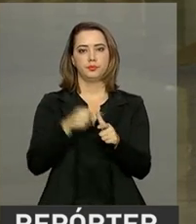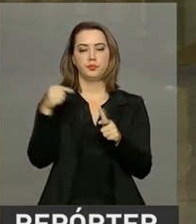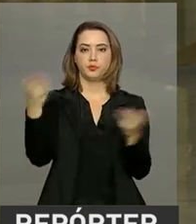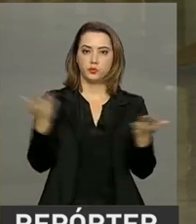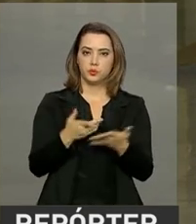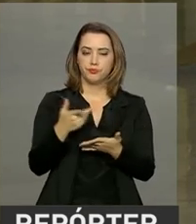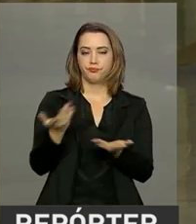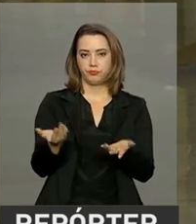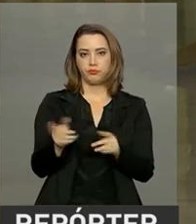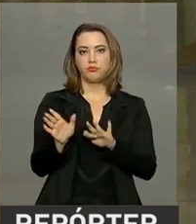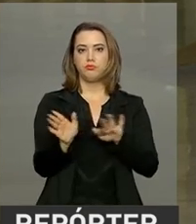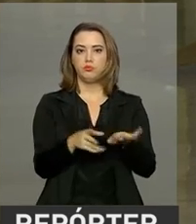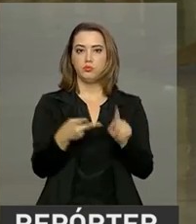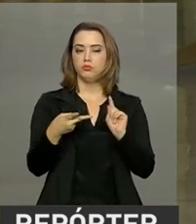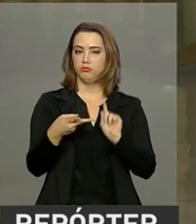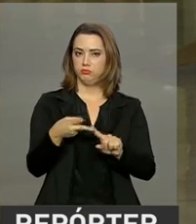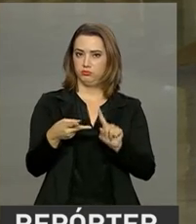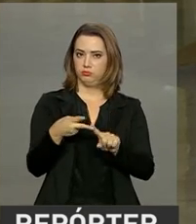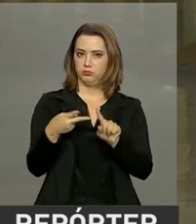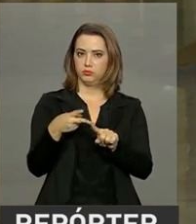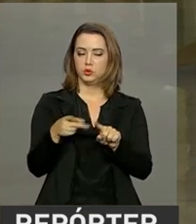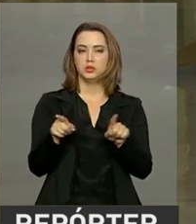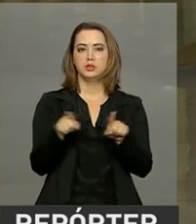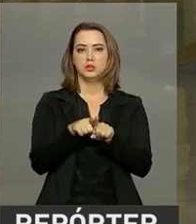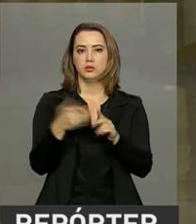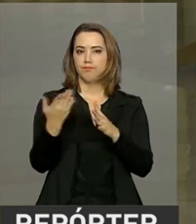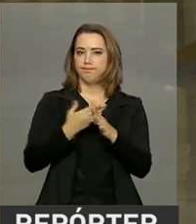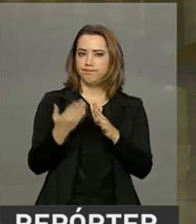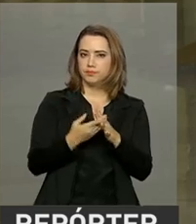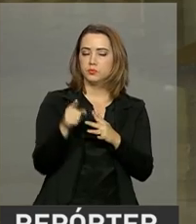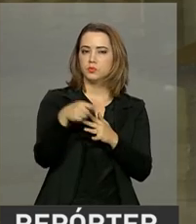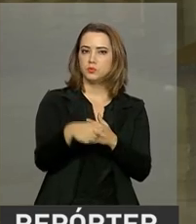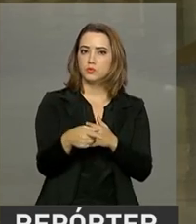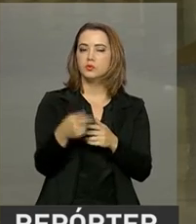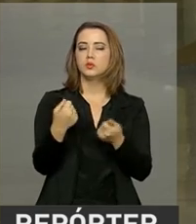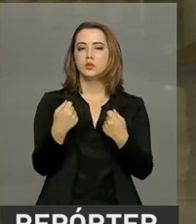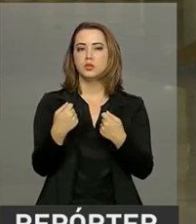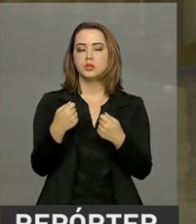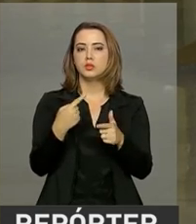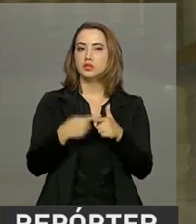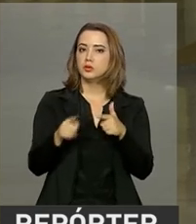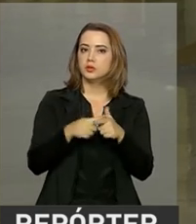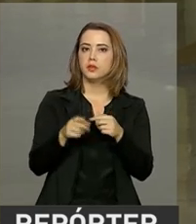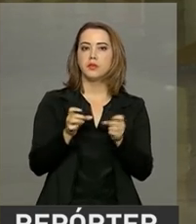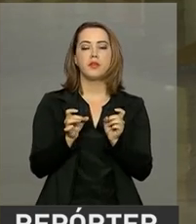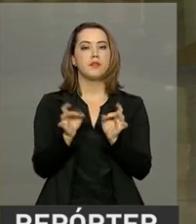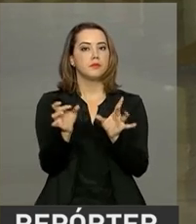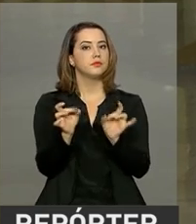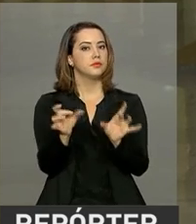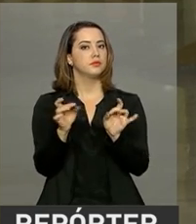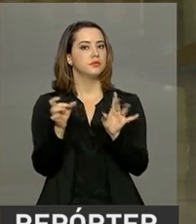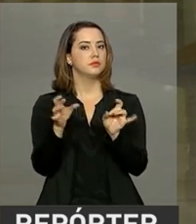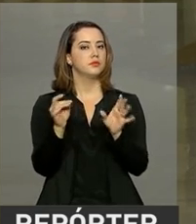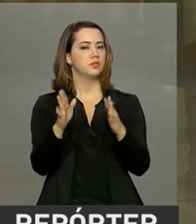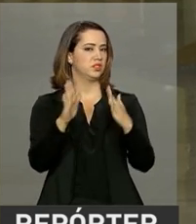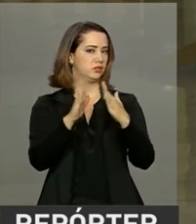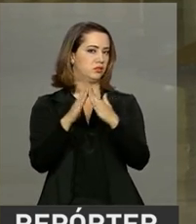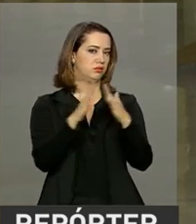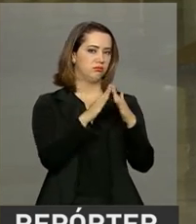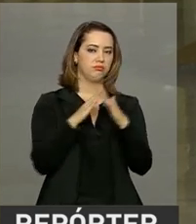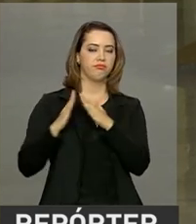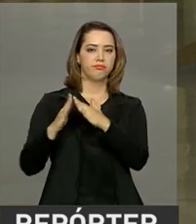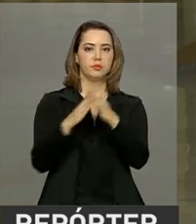questão também ligada ao financiamento desse sistema deficitário seria a venda de imóveis do INSS que